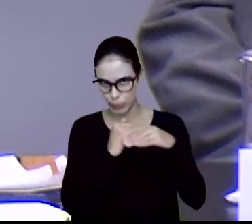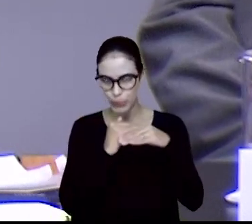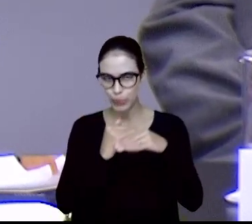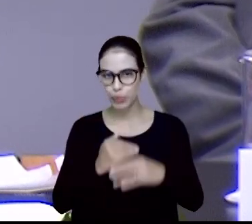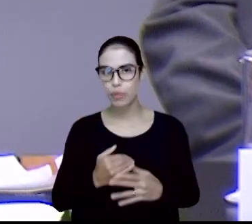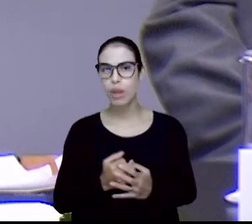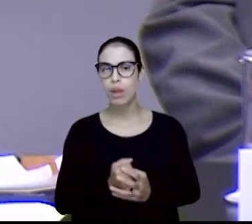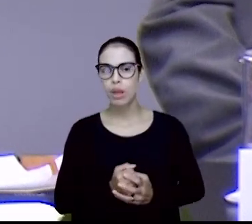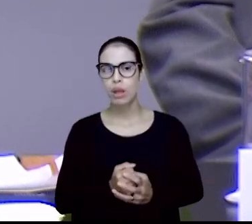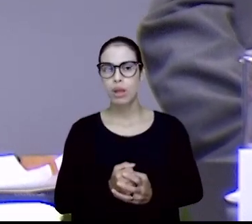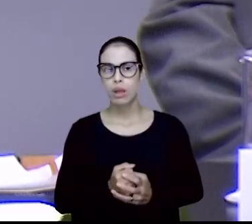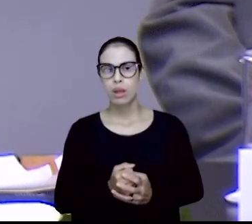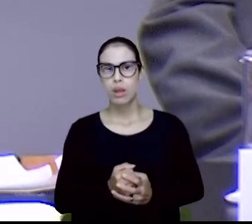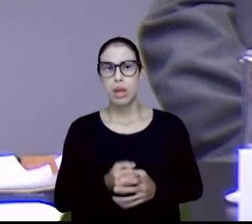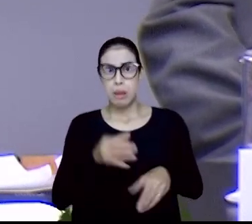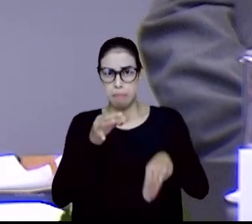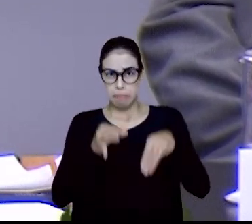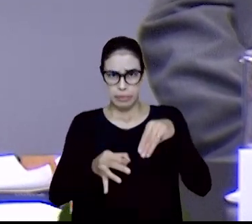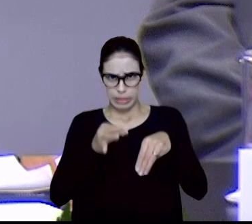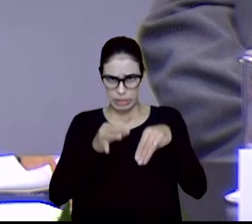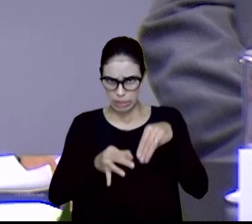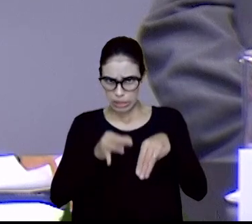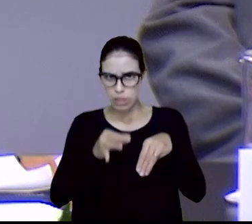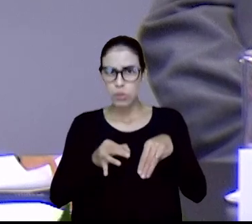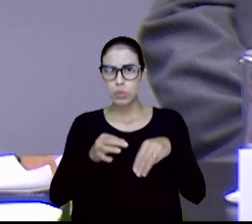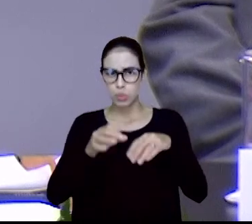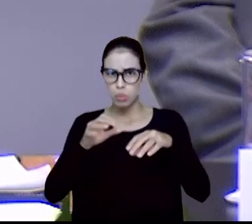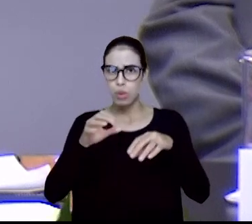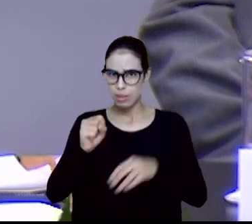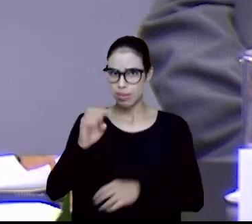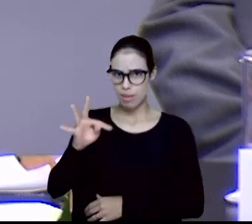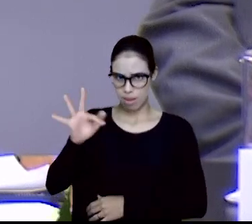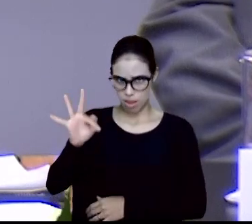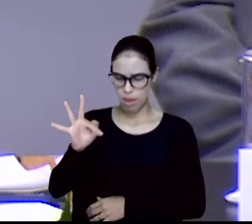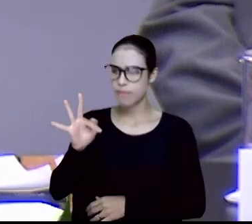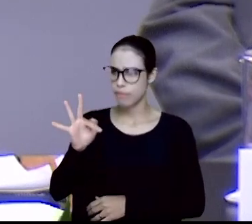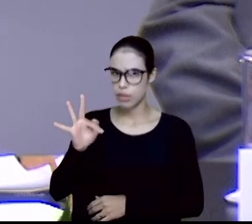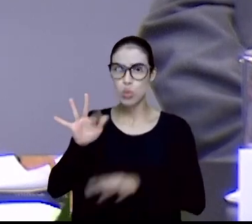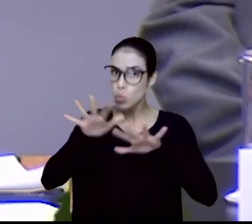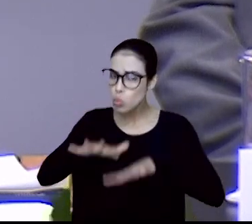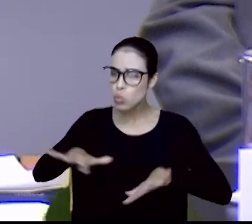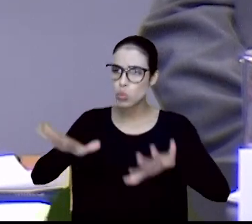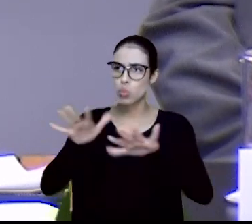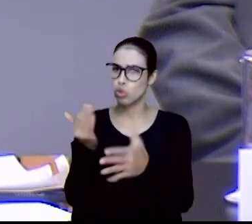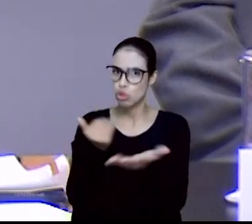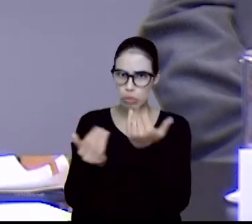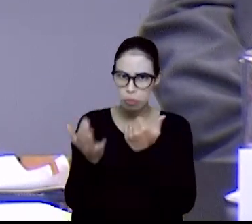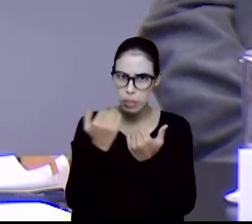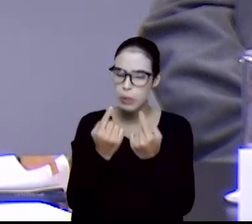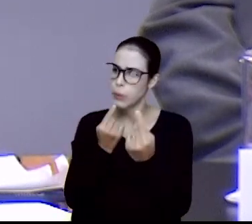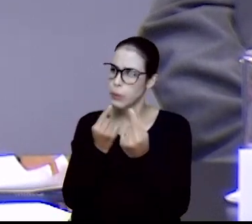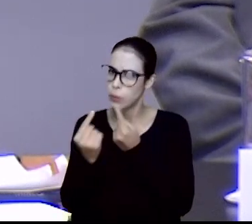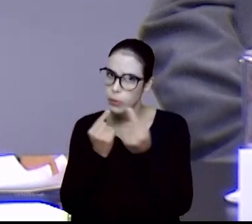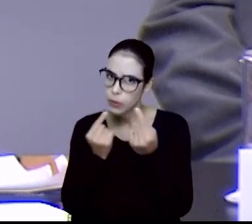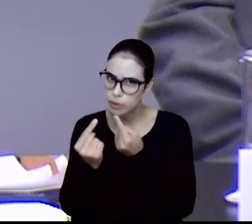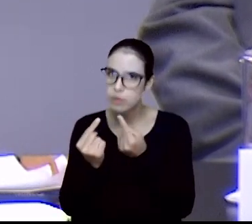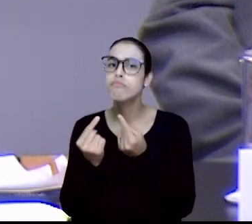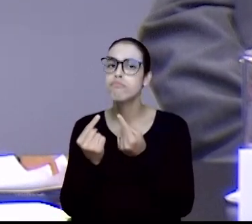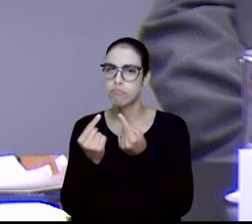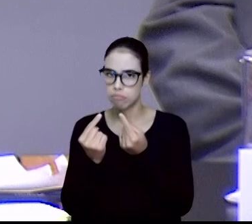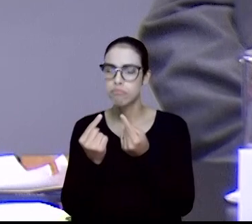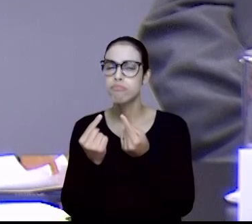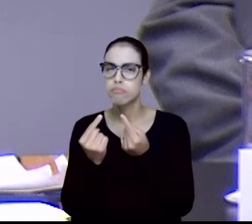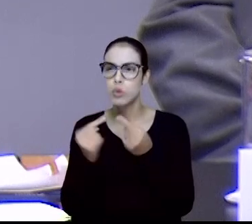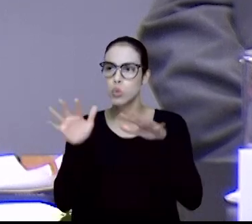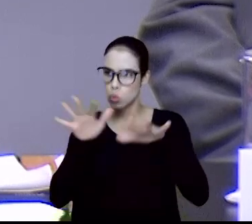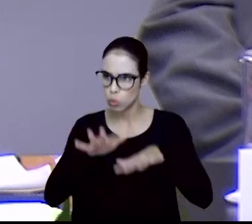entre todos os ministros do Supremo, conversamos internamente, e é uma criação coletiva,